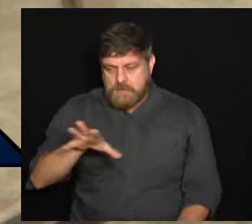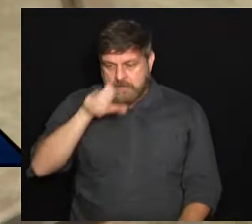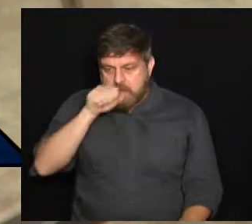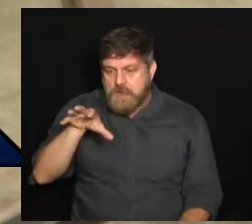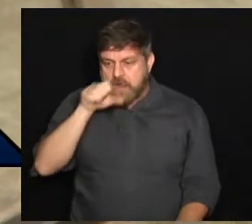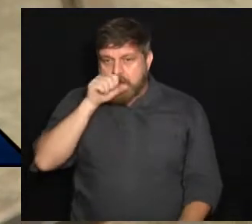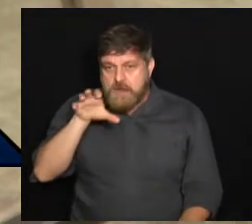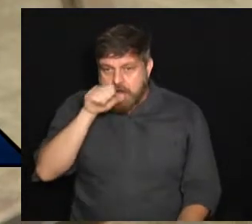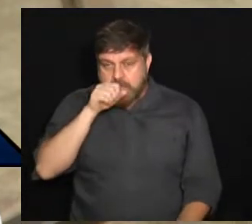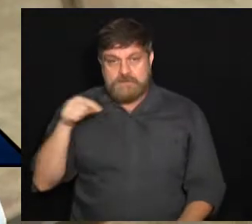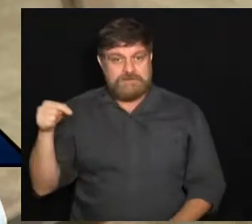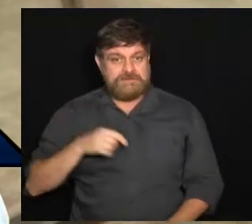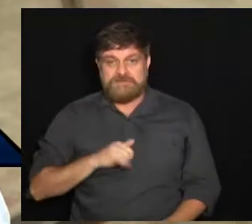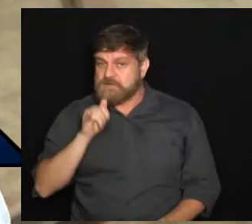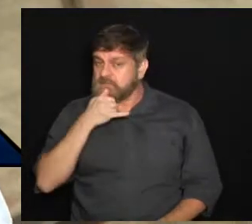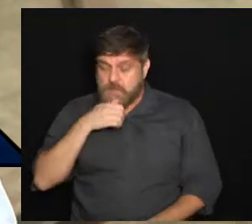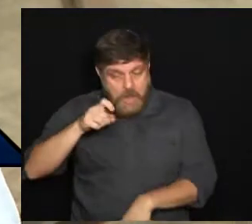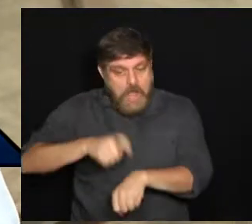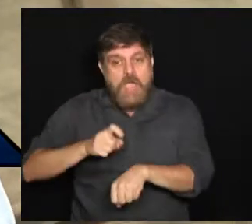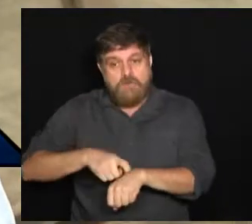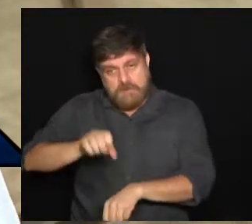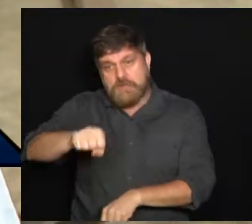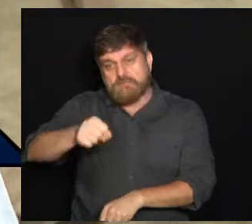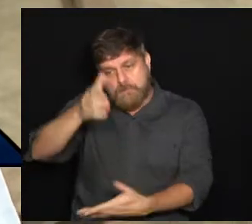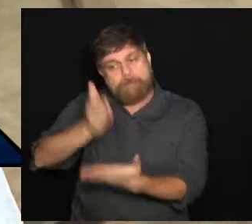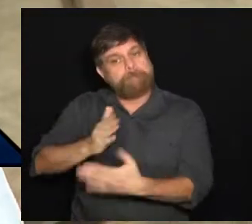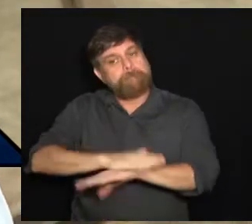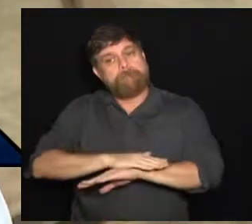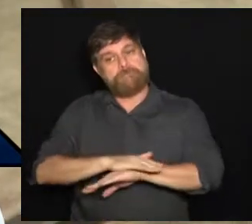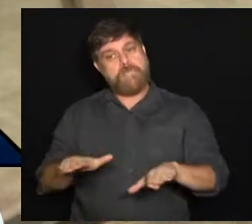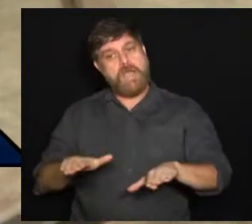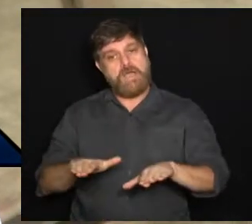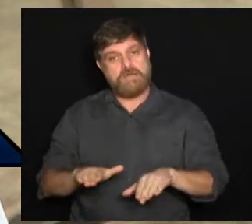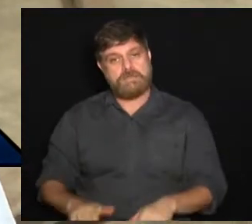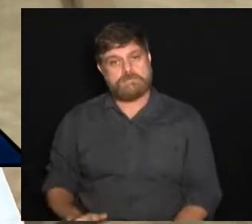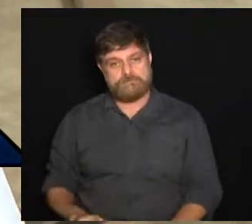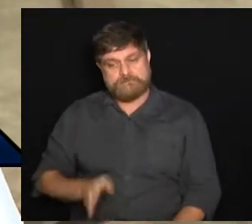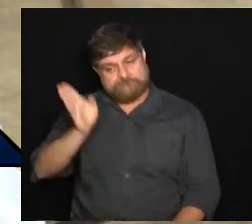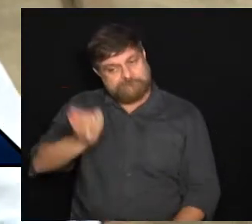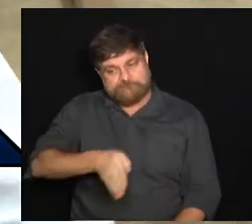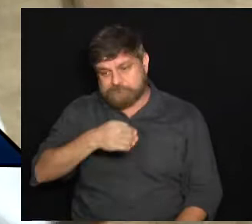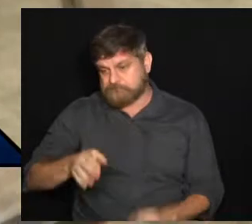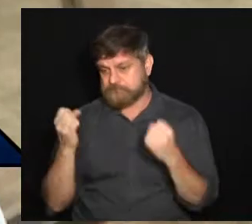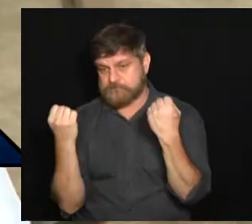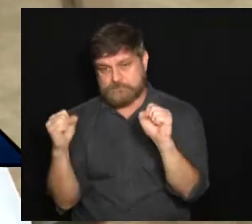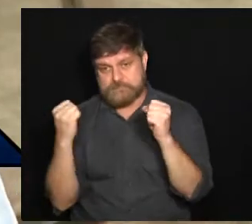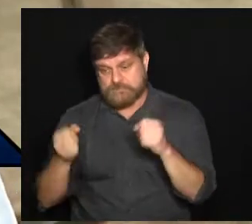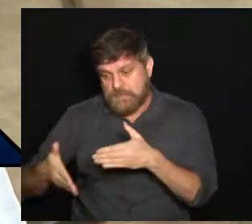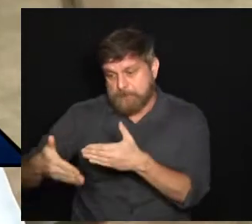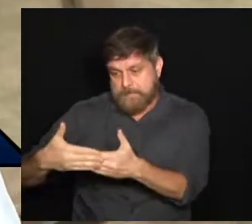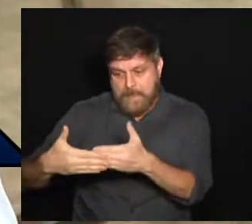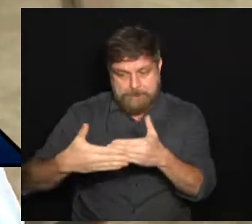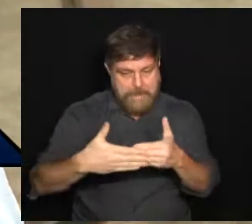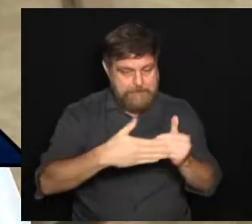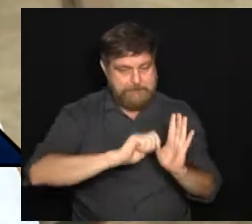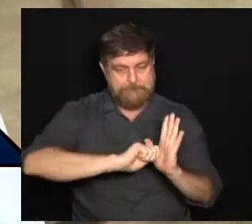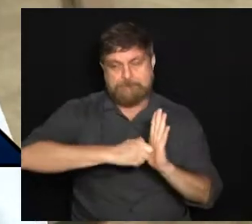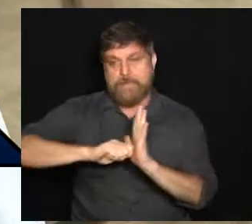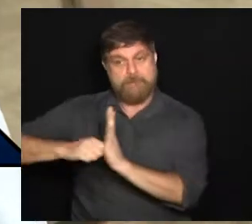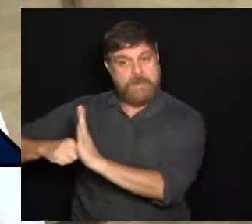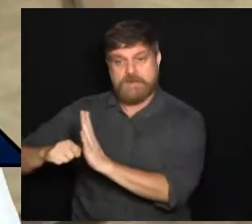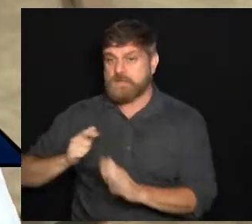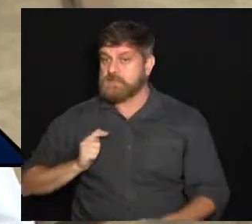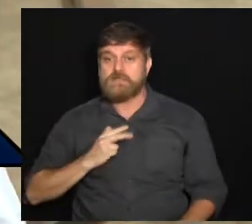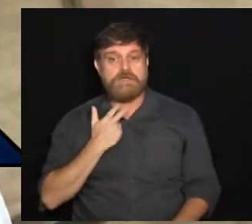Então, infelizmente, é hora sim de parar com as atividades em academia. É hora de fechar as academias, fechar, né,